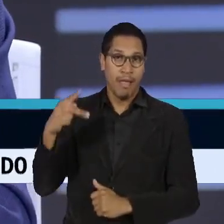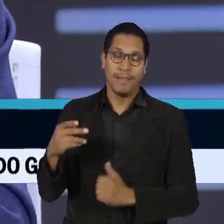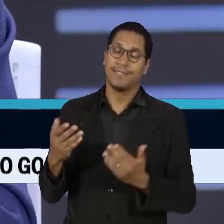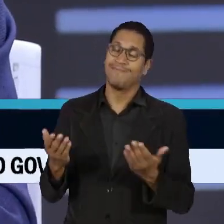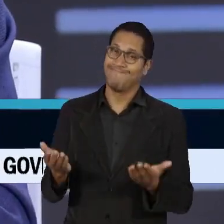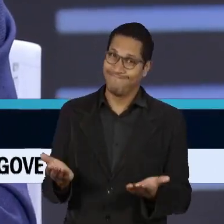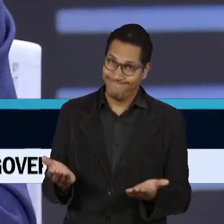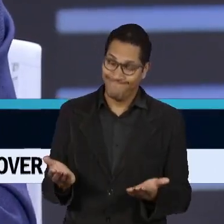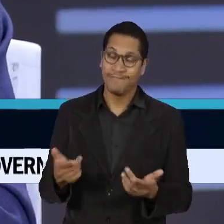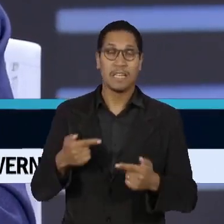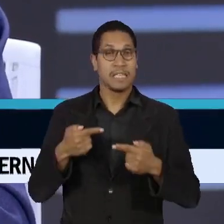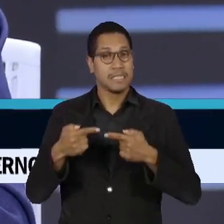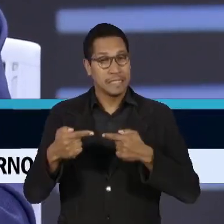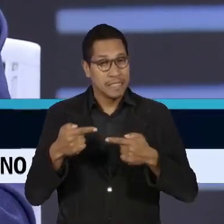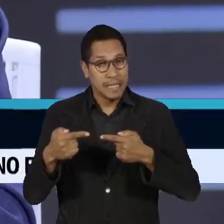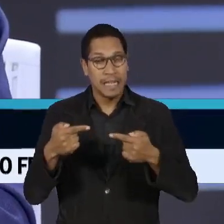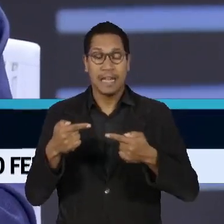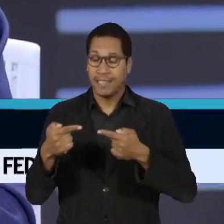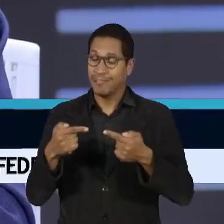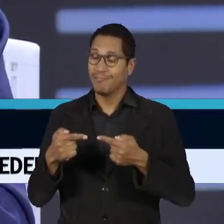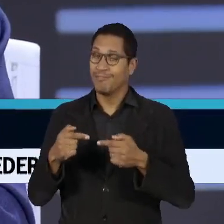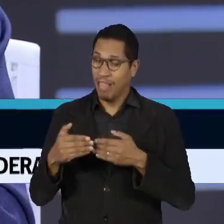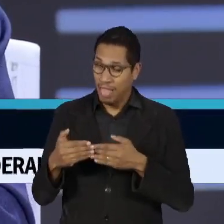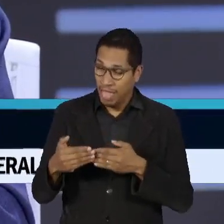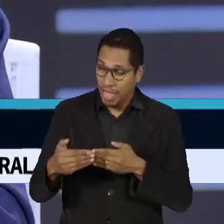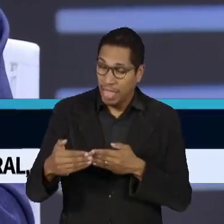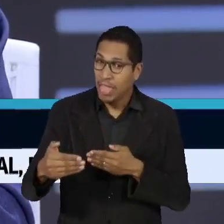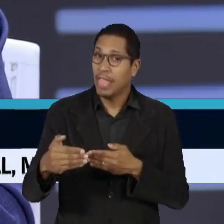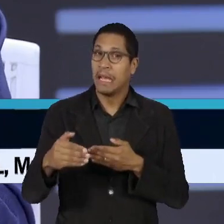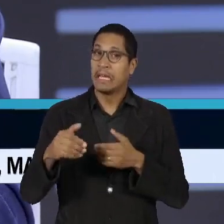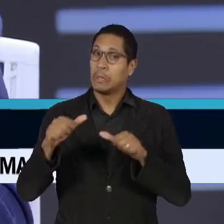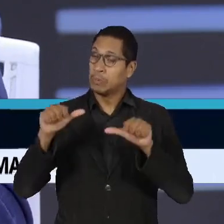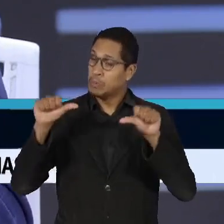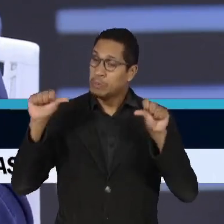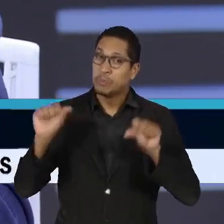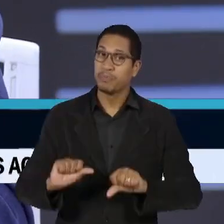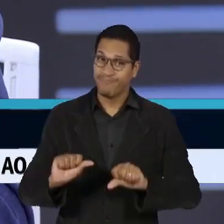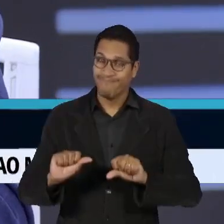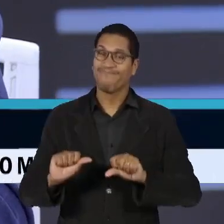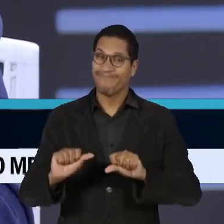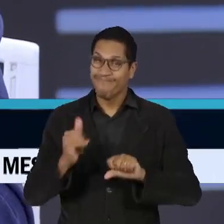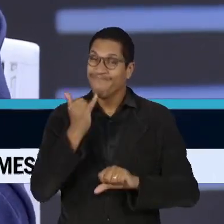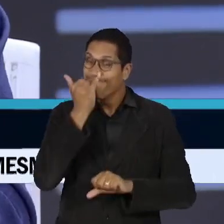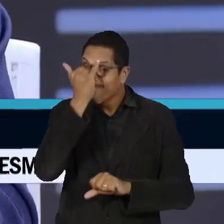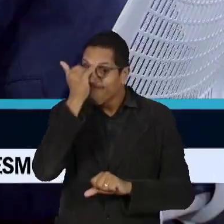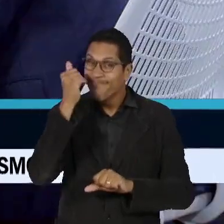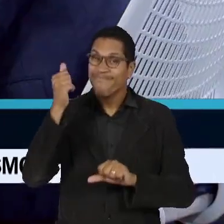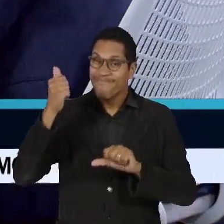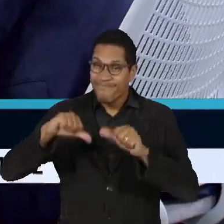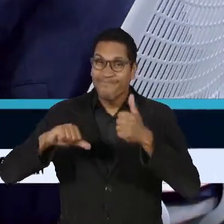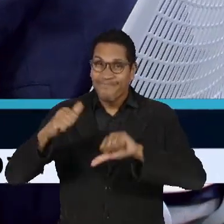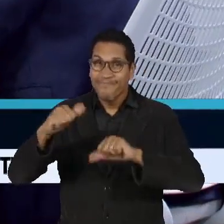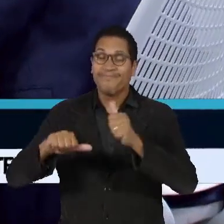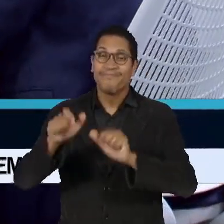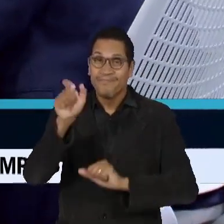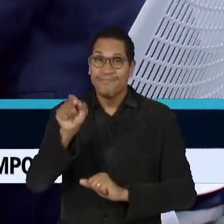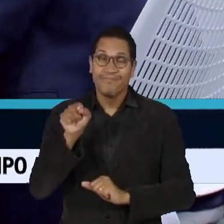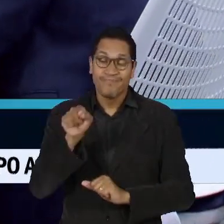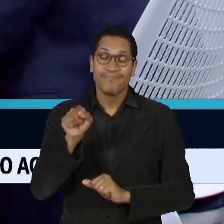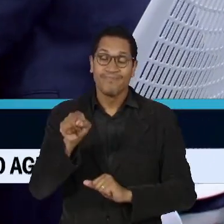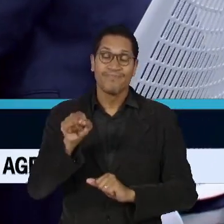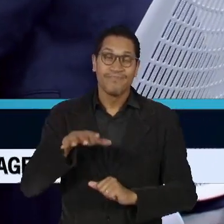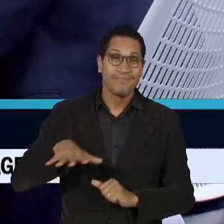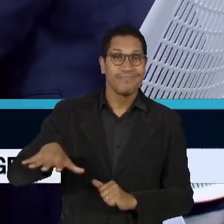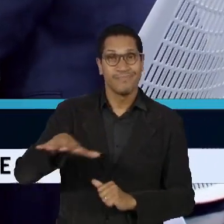prolongada desastrosa e que na verdade o Arari tinha